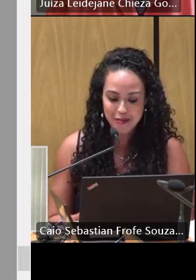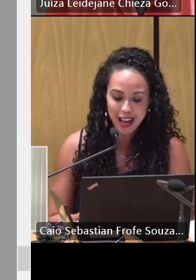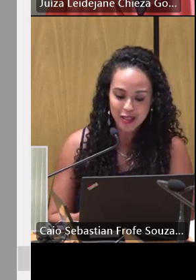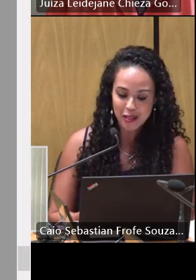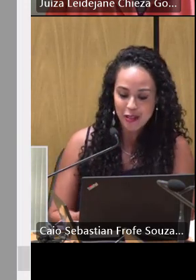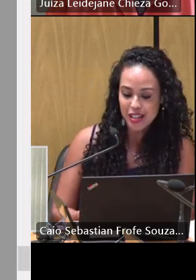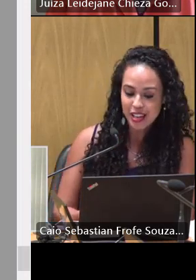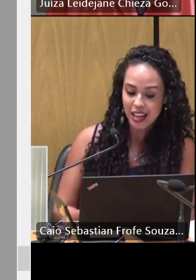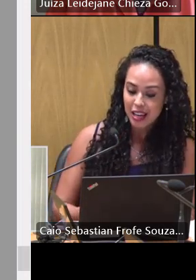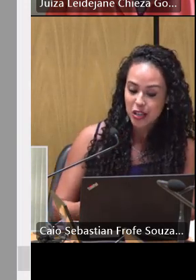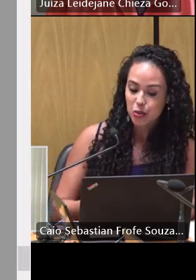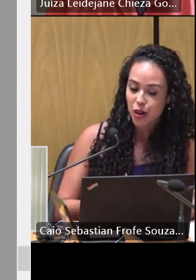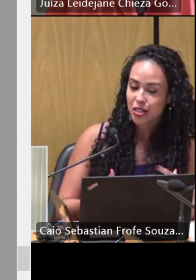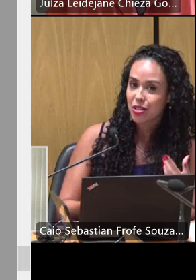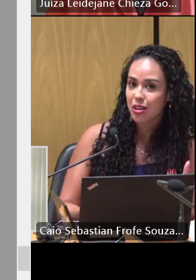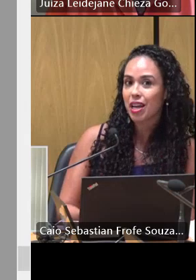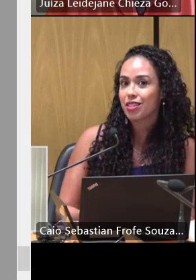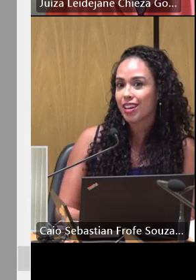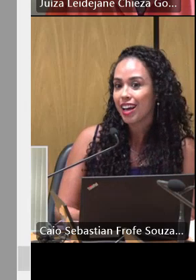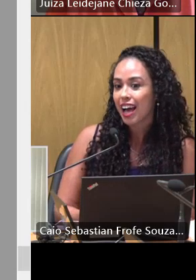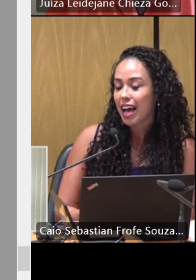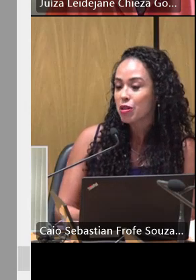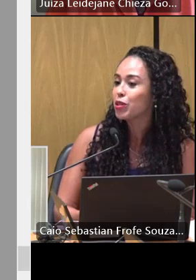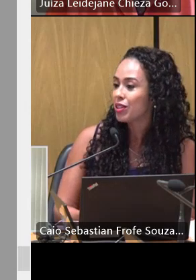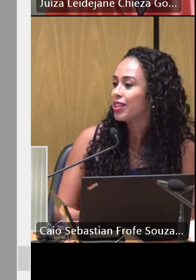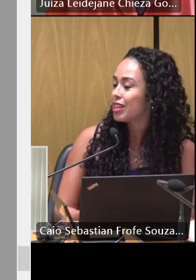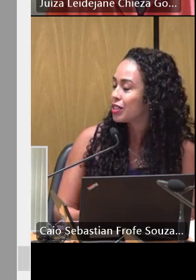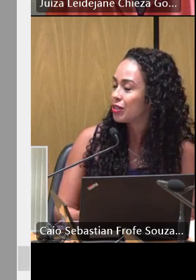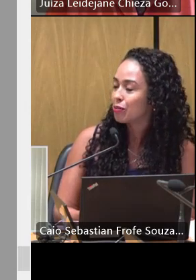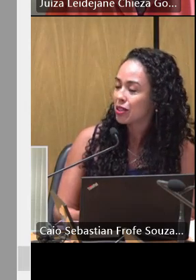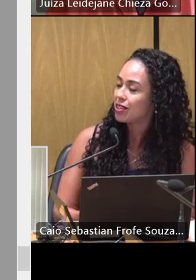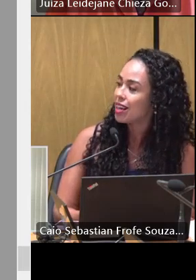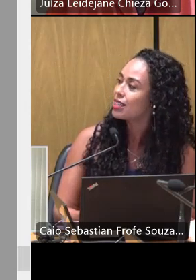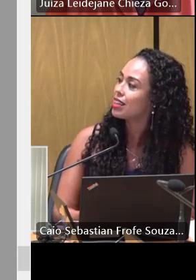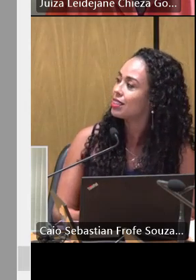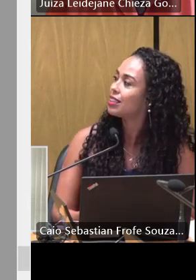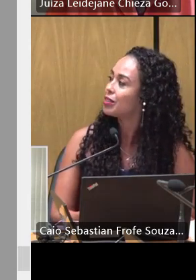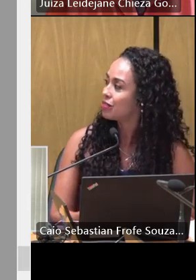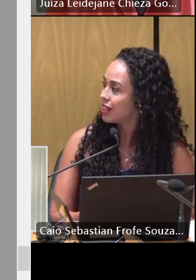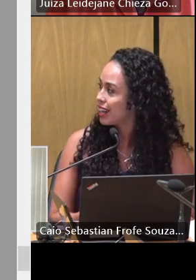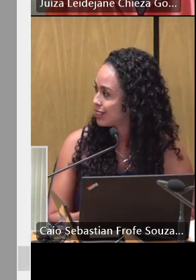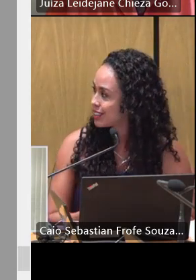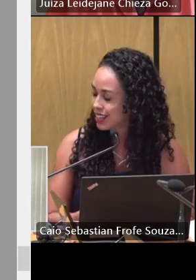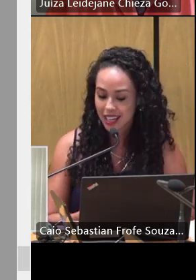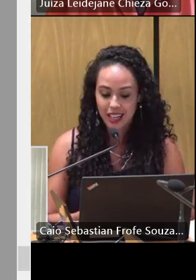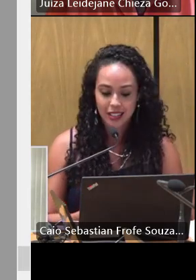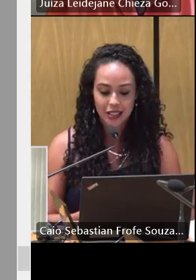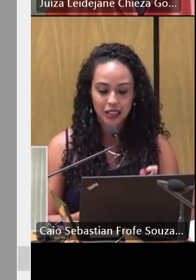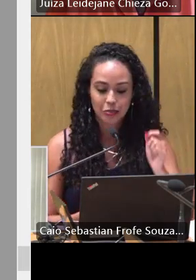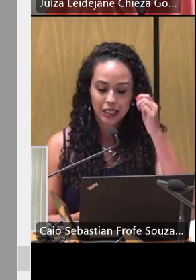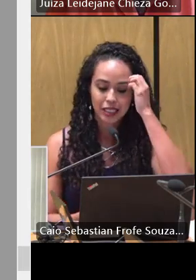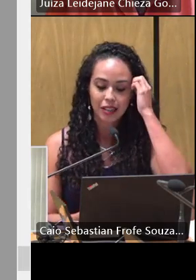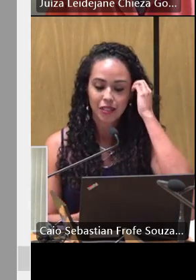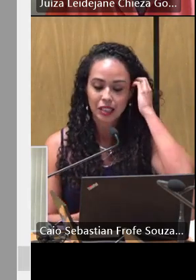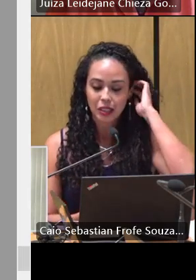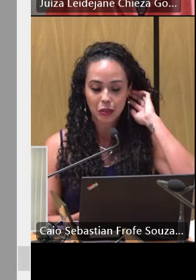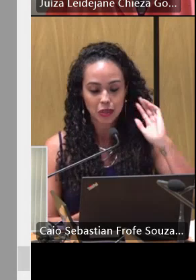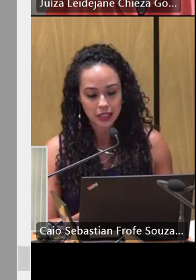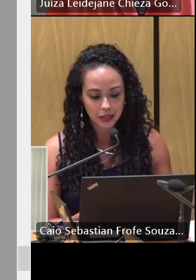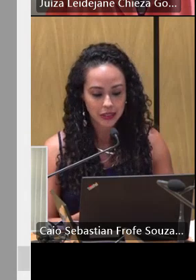desembargadores né Isso mostra justamente as oportunidades as oportunidades seguem sendo Diferentes né então a gente precisa